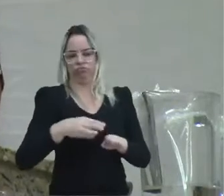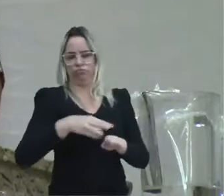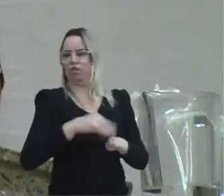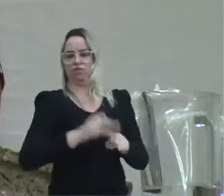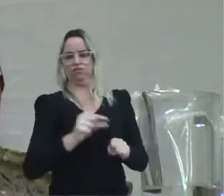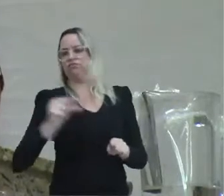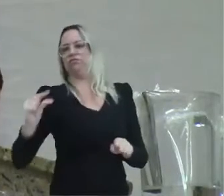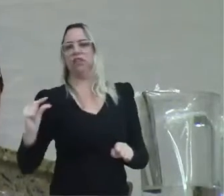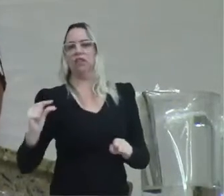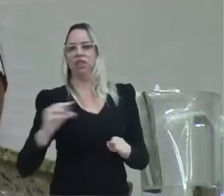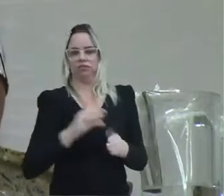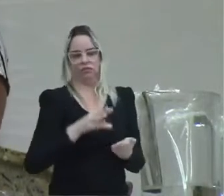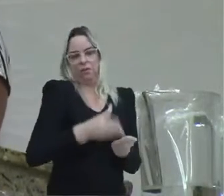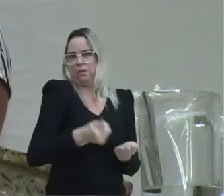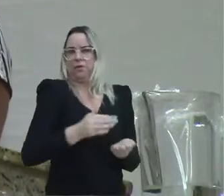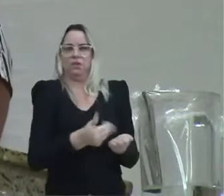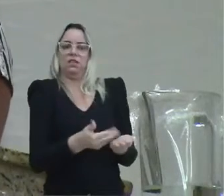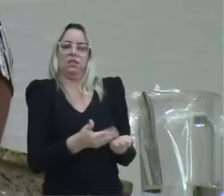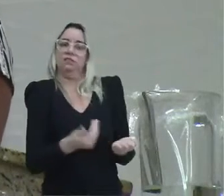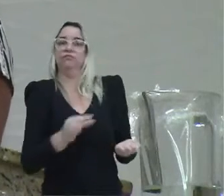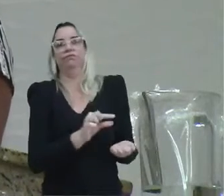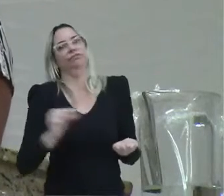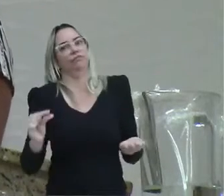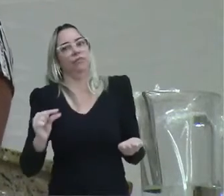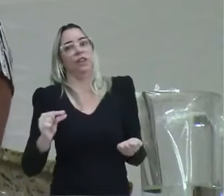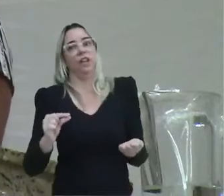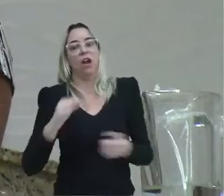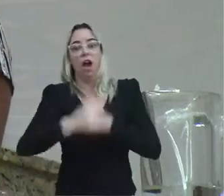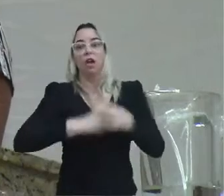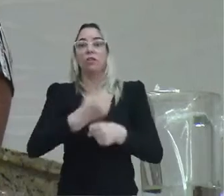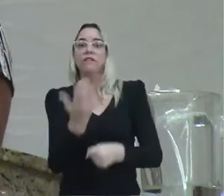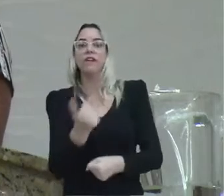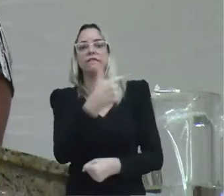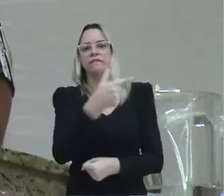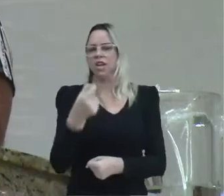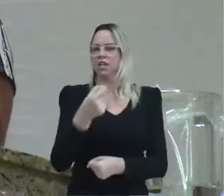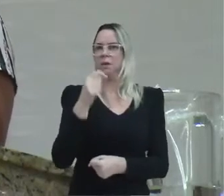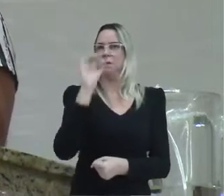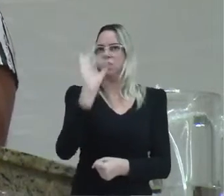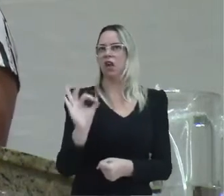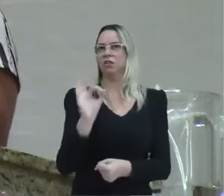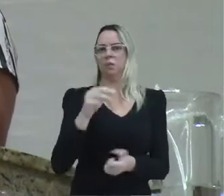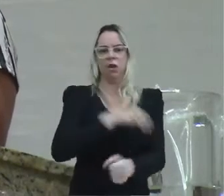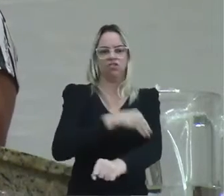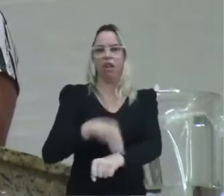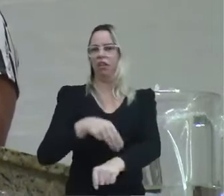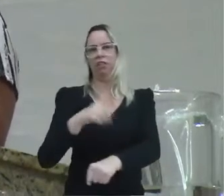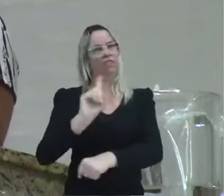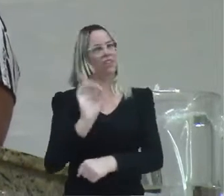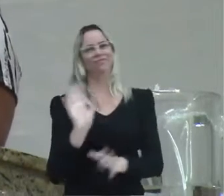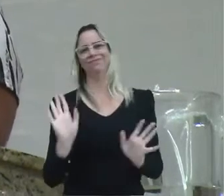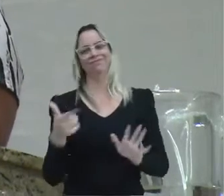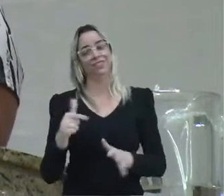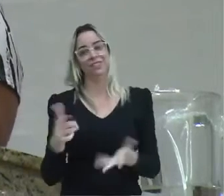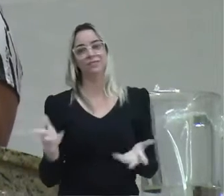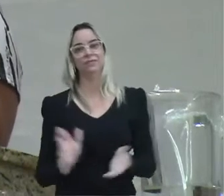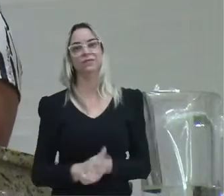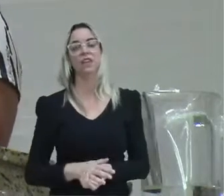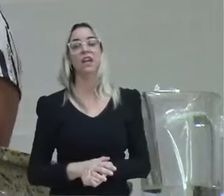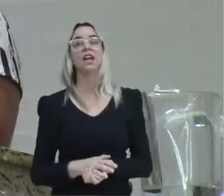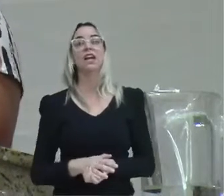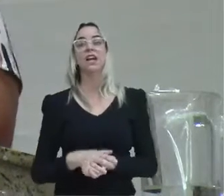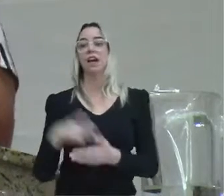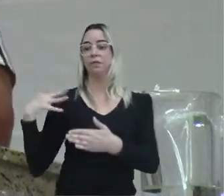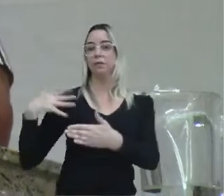no próximo ano eu não tenho mais esses 20% de gratificação do magistério. E a gente entende que gratificação não é